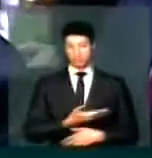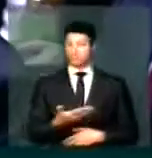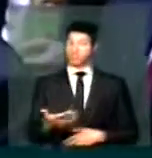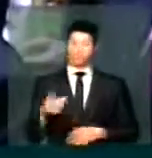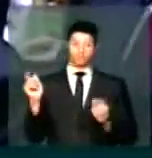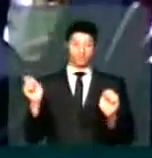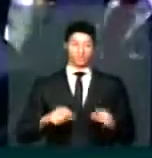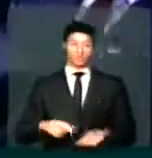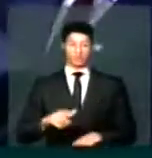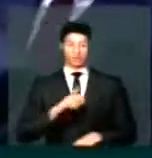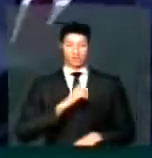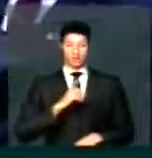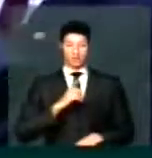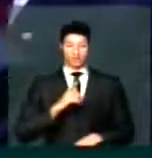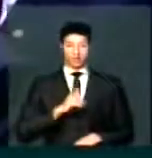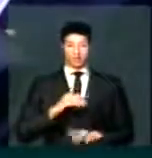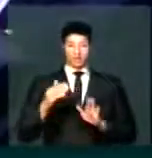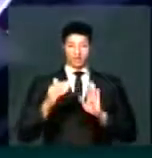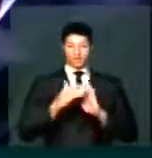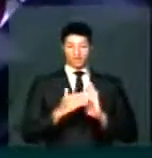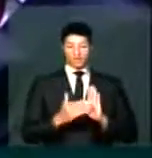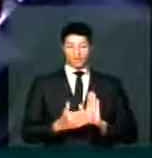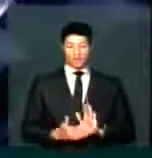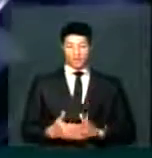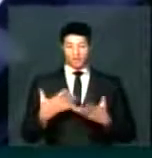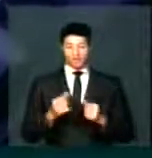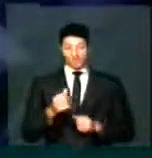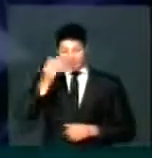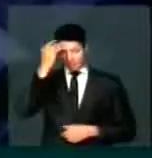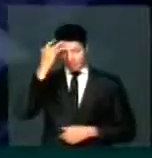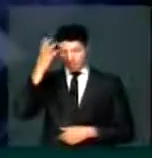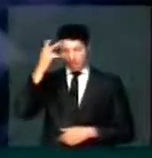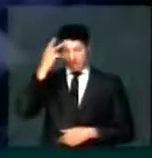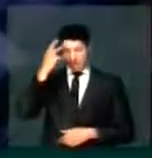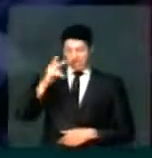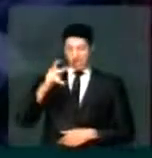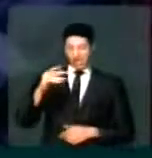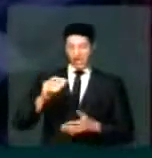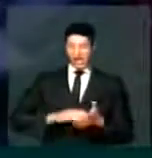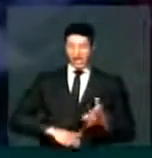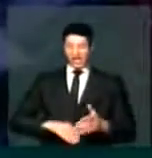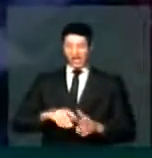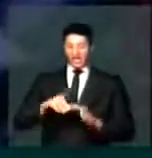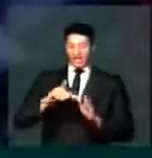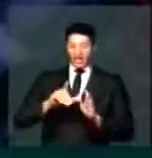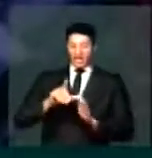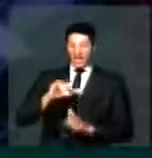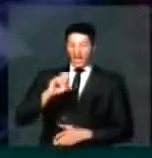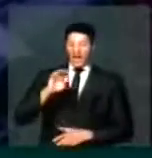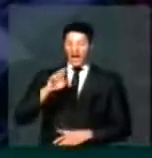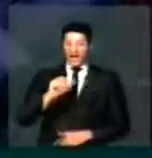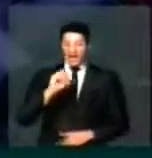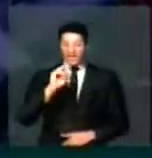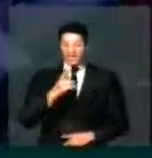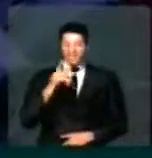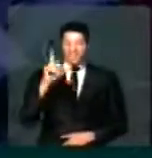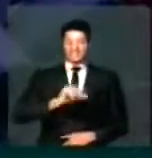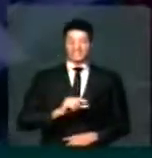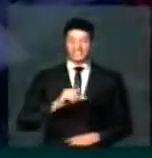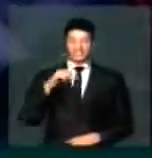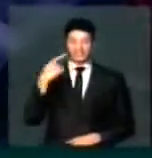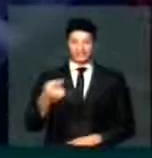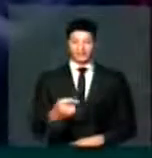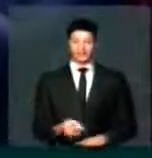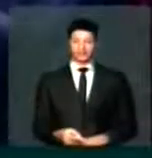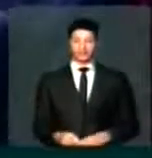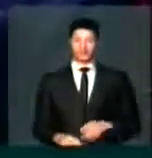não deveríamos ter essa lista. Nós somos favoráveis à supressão da lista, ou no mínimo